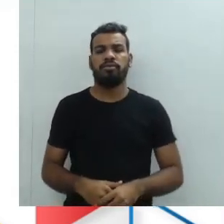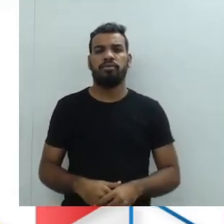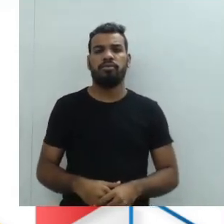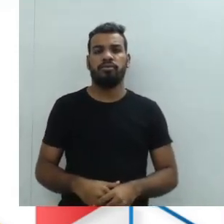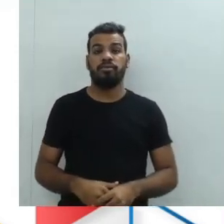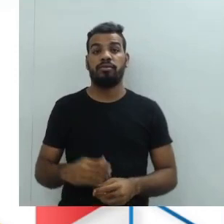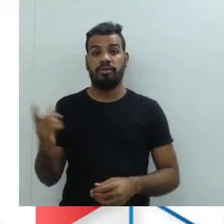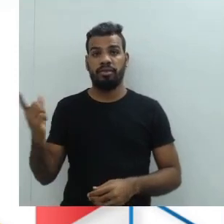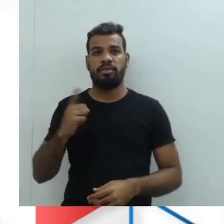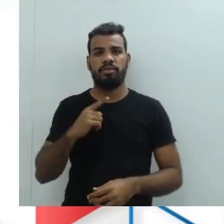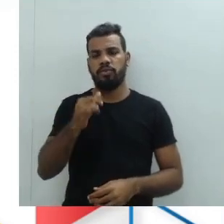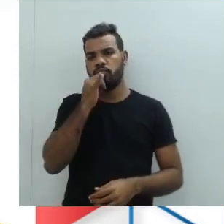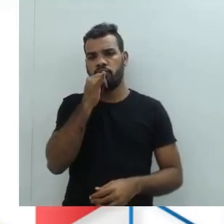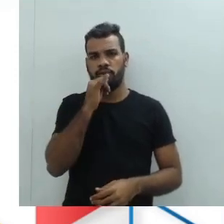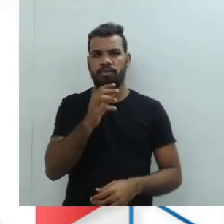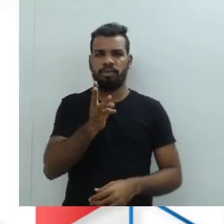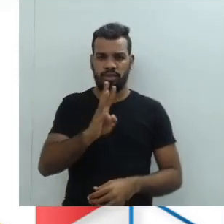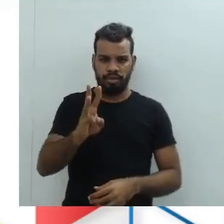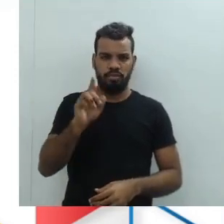No caso,